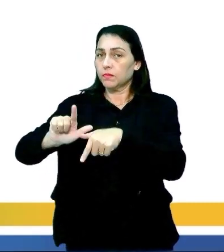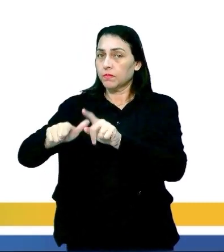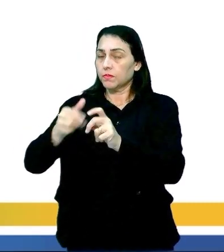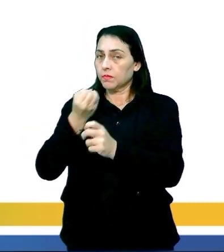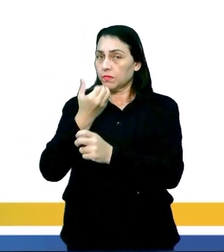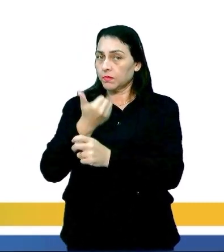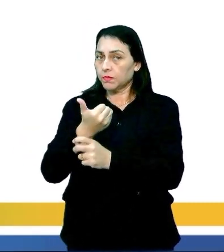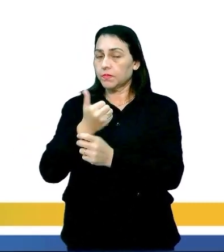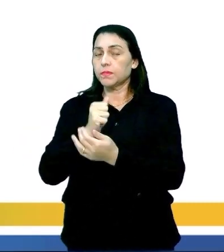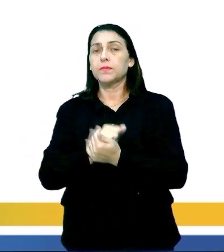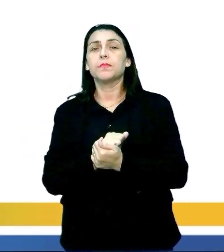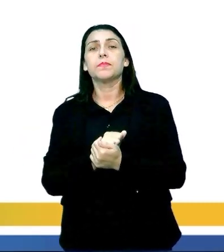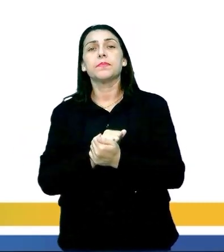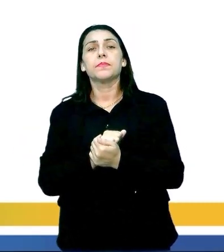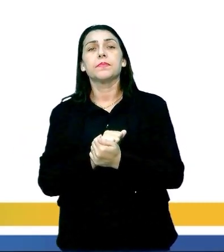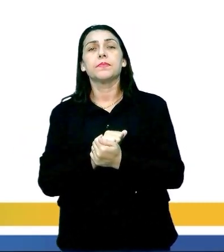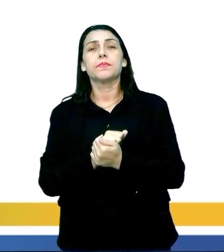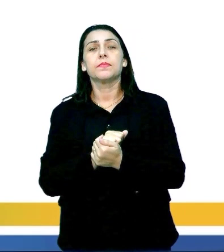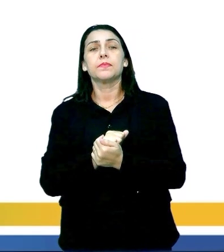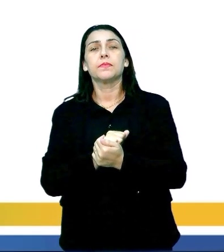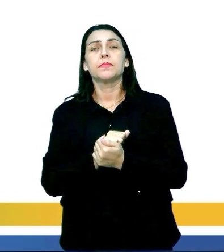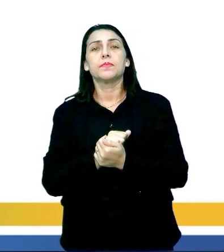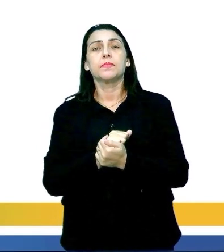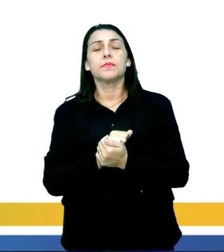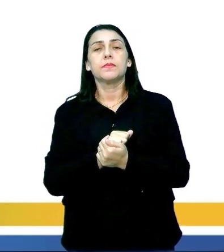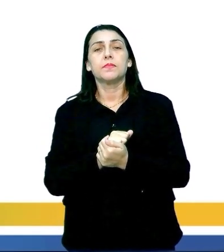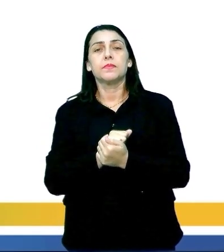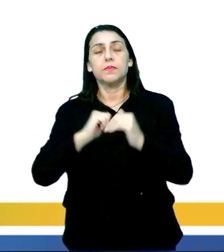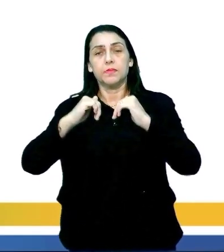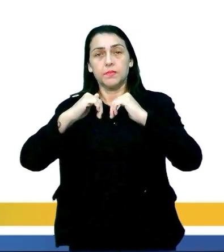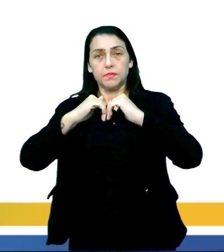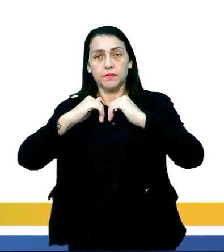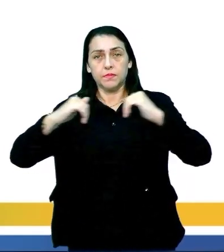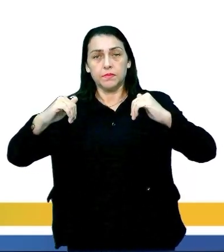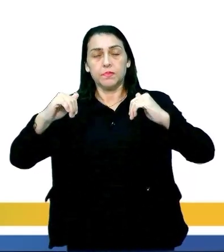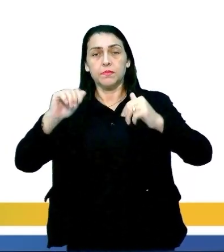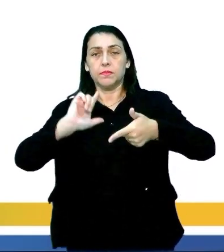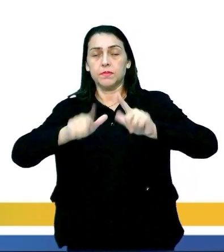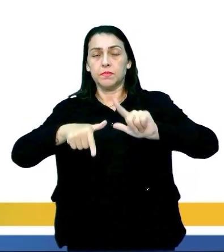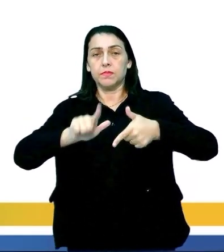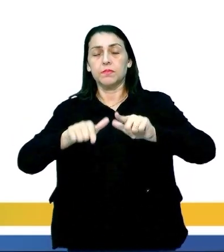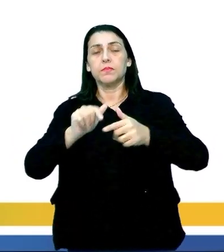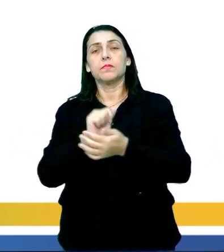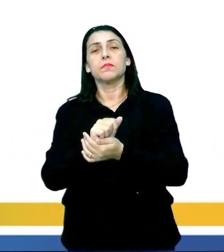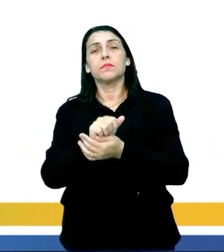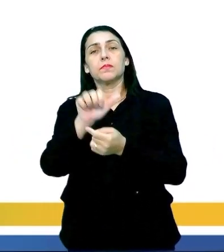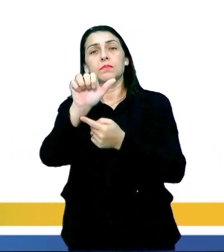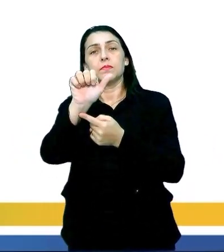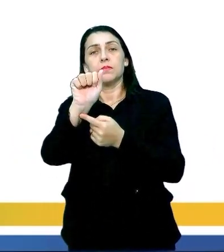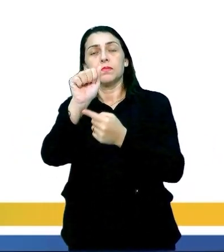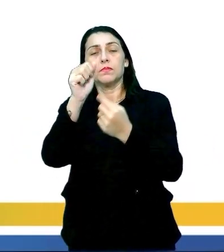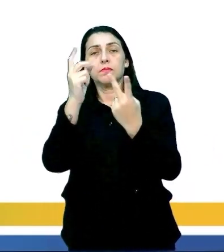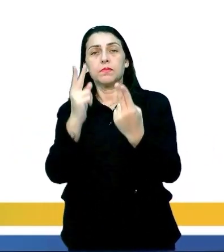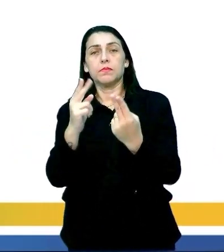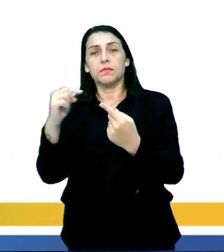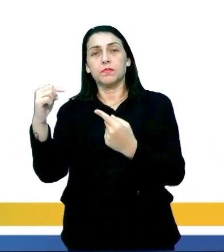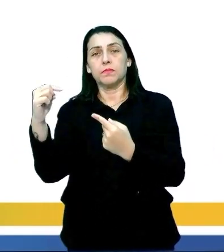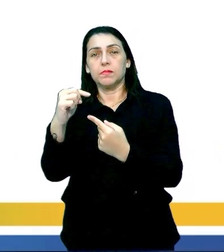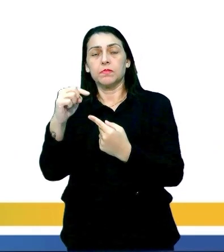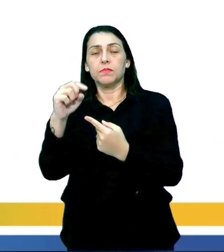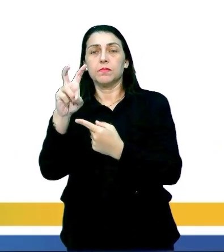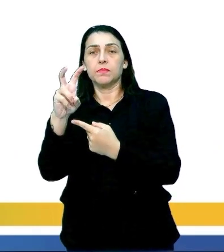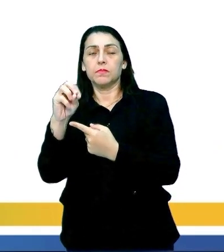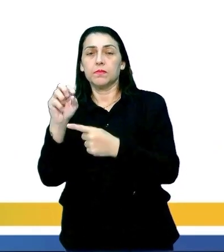Tudo bem? Então vamos lá. Separando a letra, vai ficar A igual menos